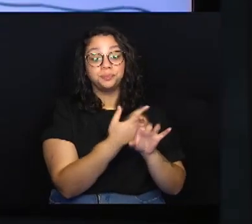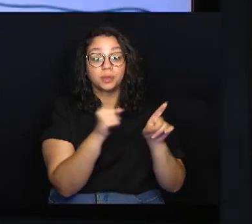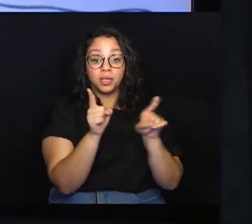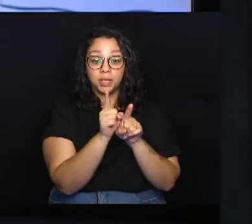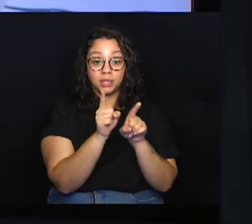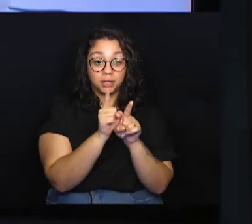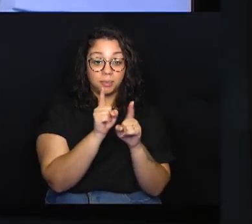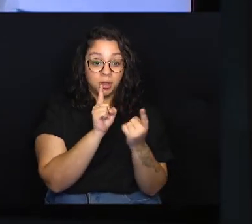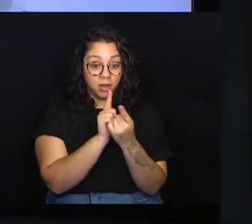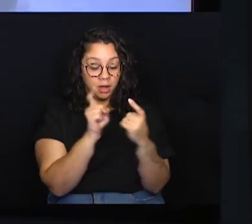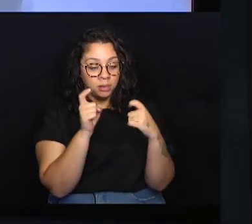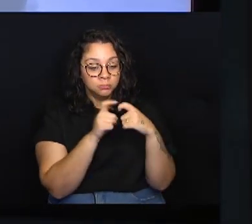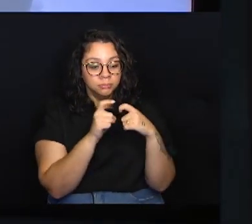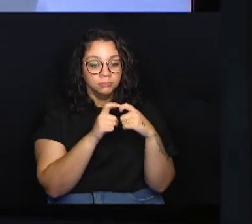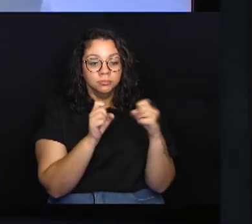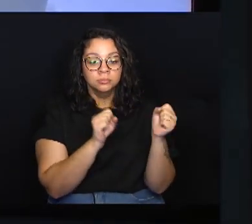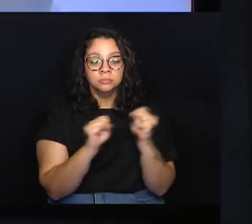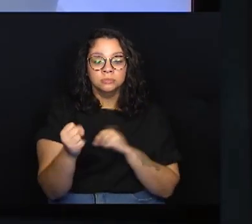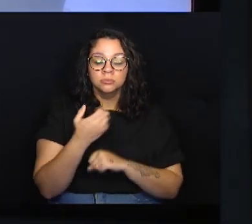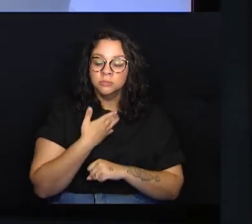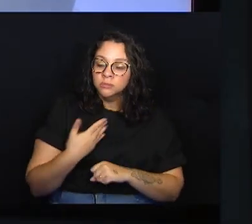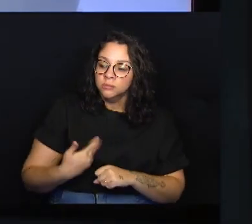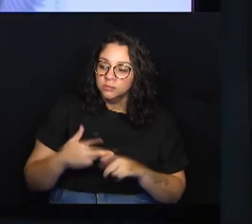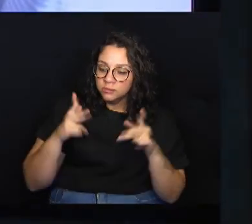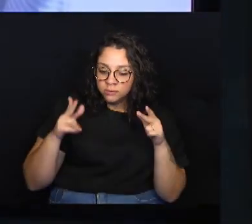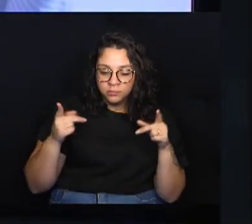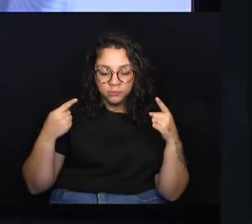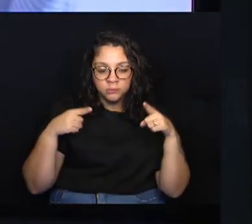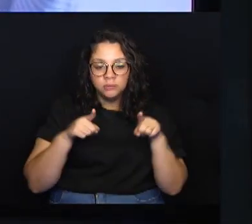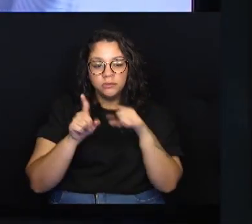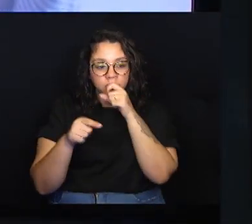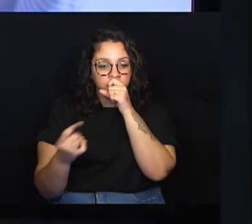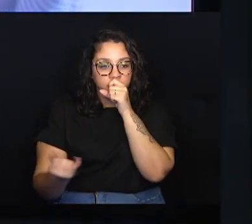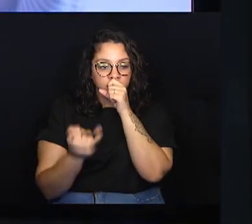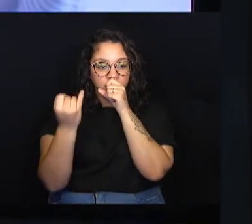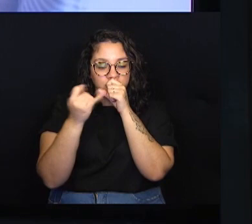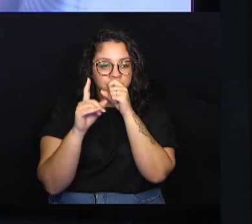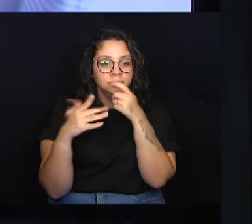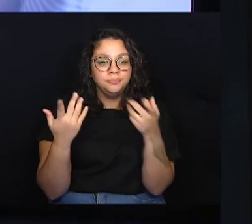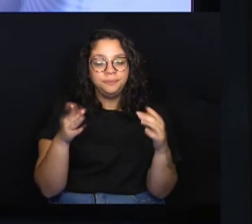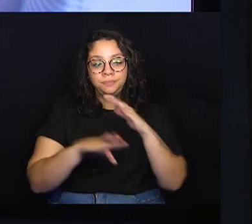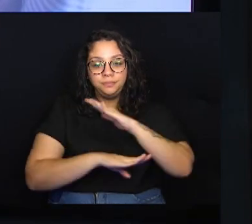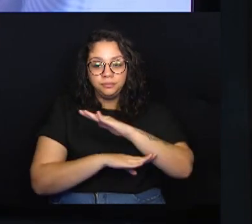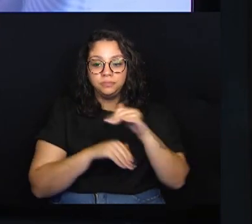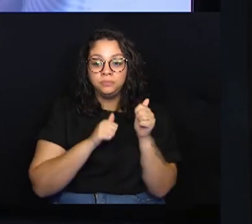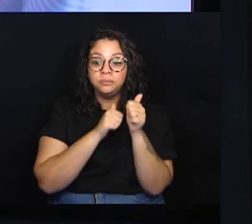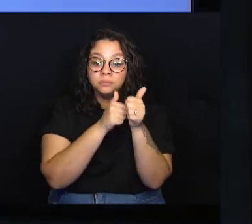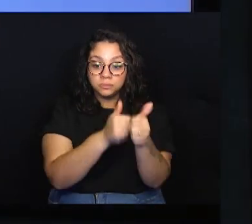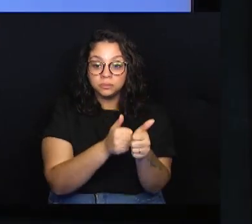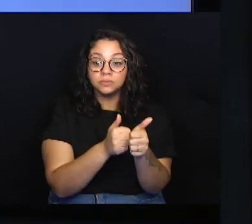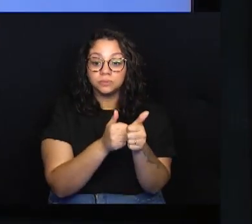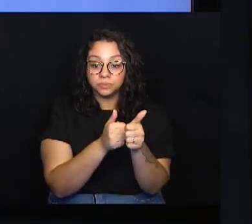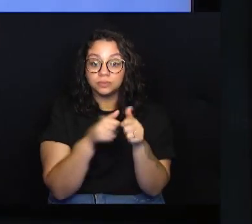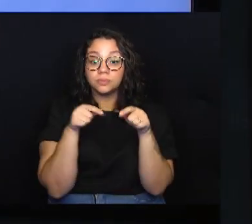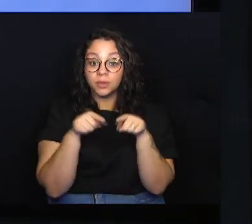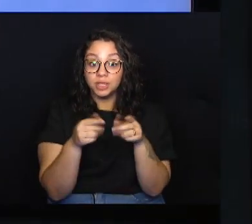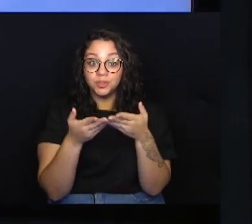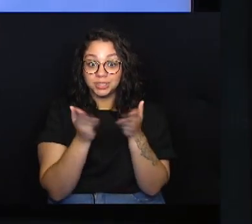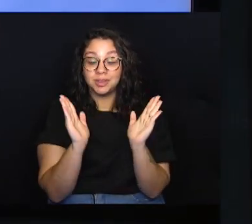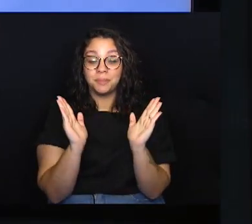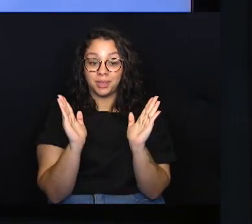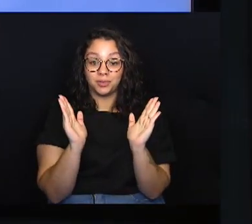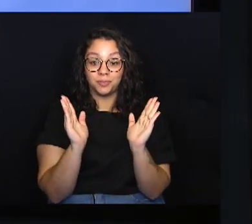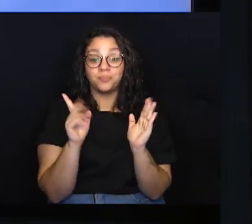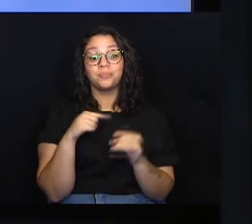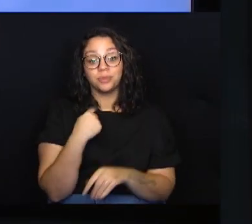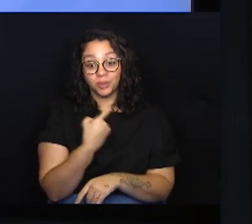também seguindo por esse caminho, é importante. Por isso a Câmara veio acompanhar esse anúncio. A gente,